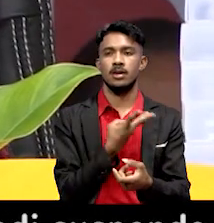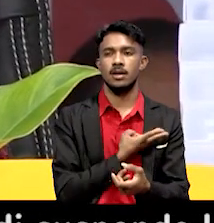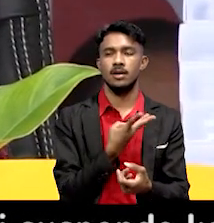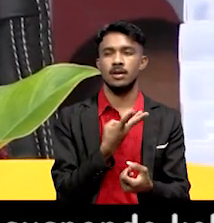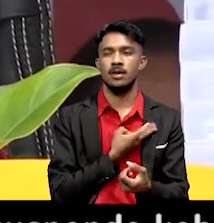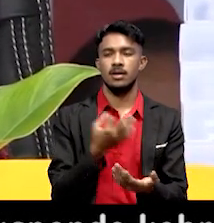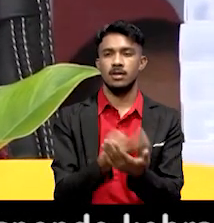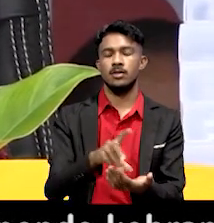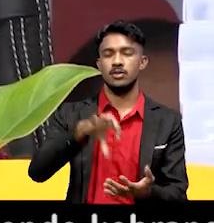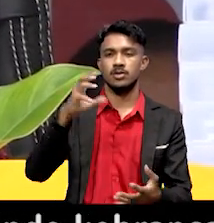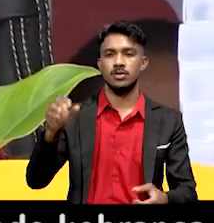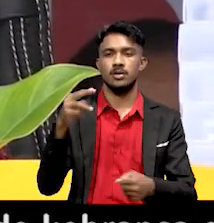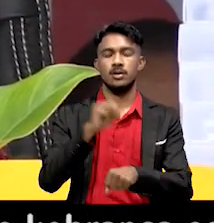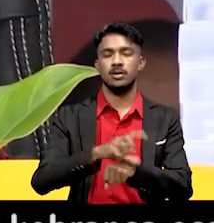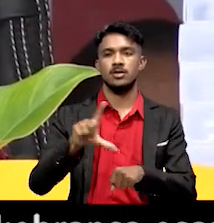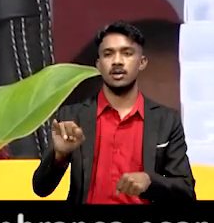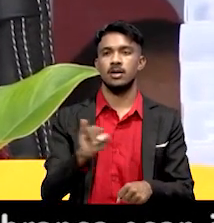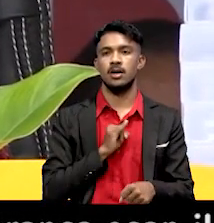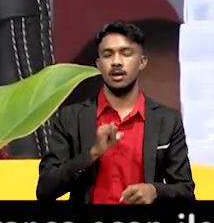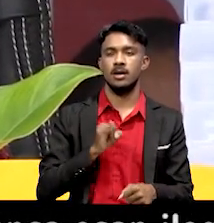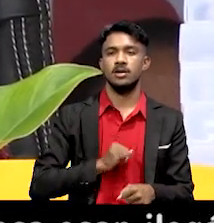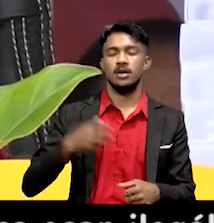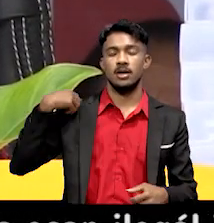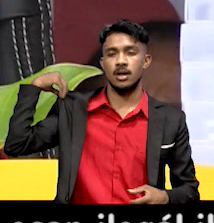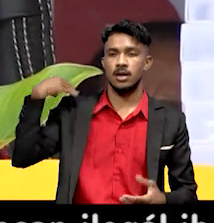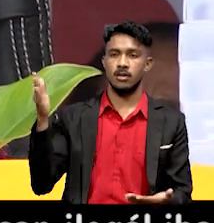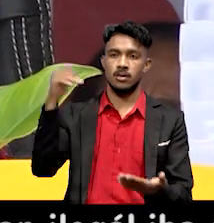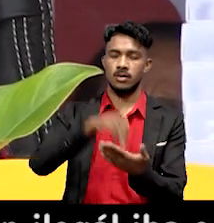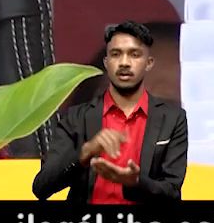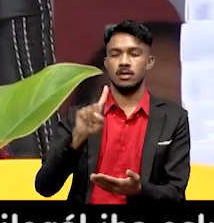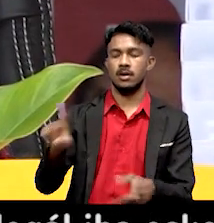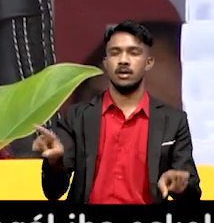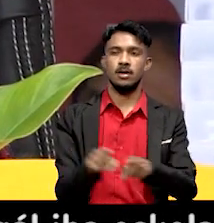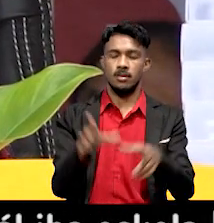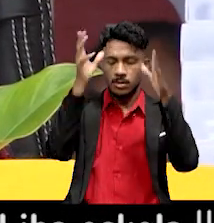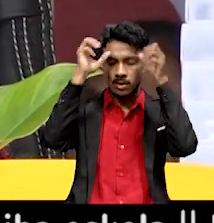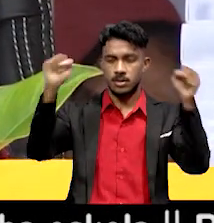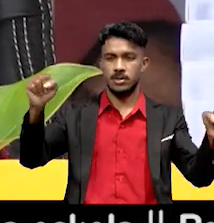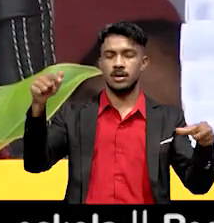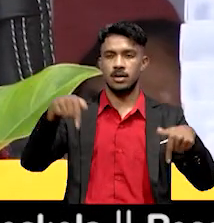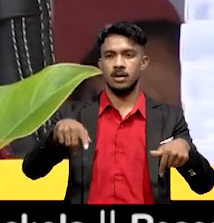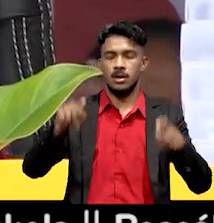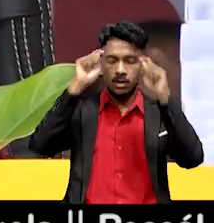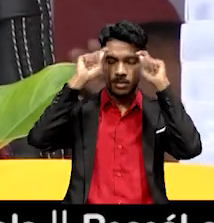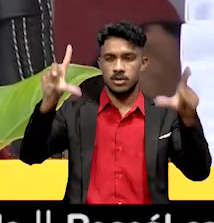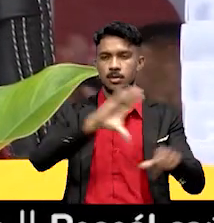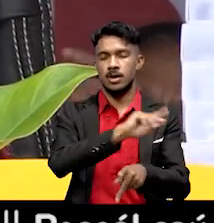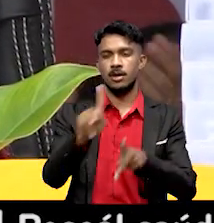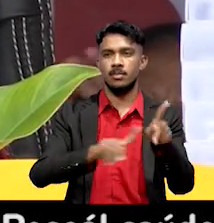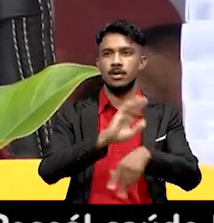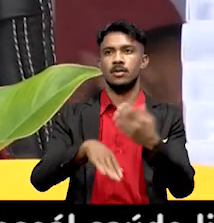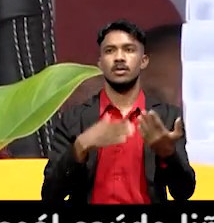nacional. Au sei candidato da lei datang atau sei presidente da República ba Timor Leste. No ba povo toma